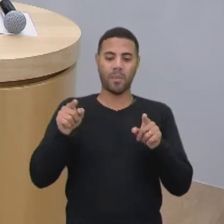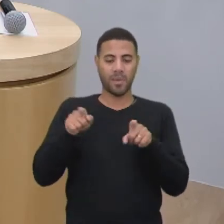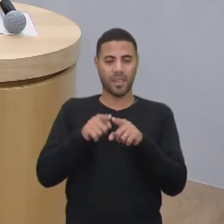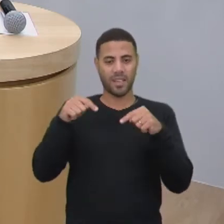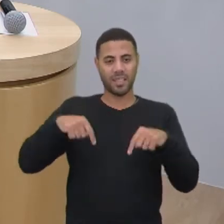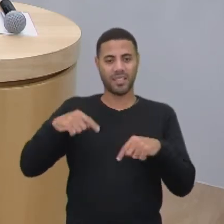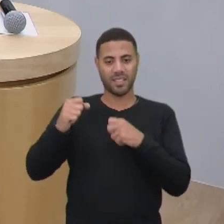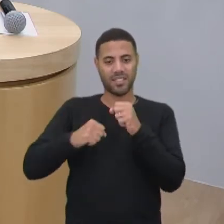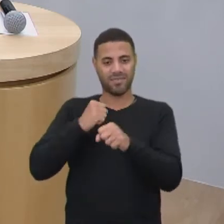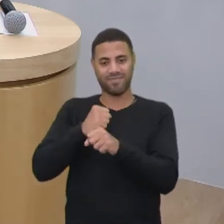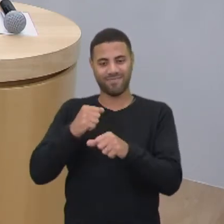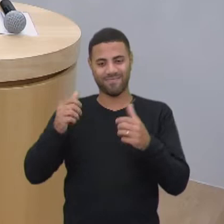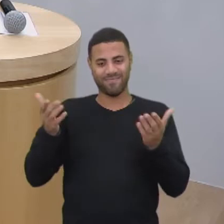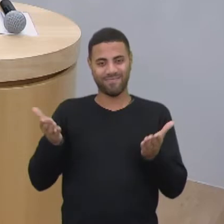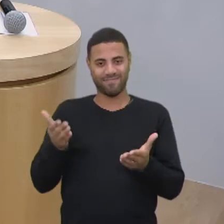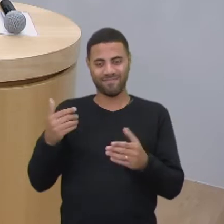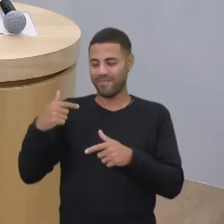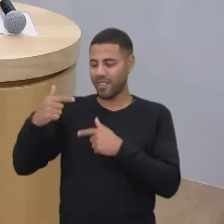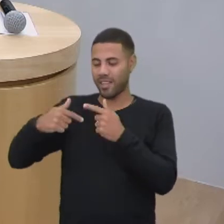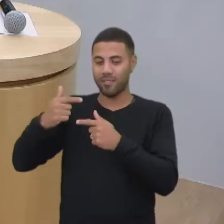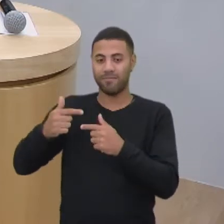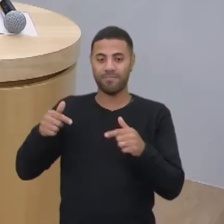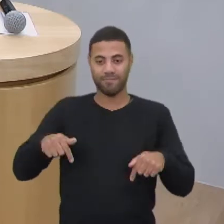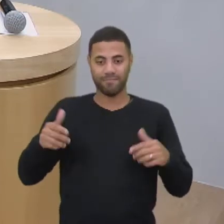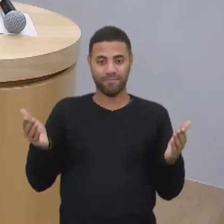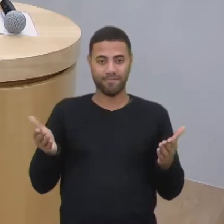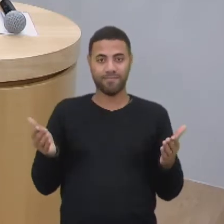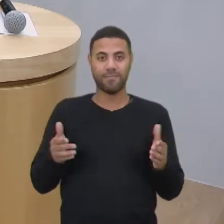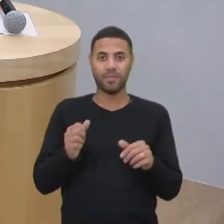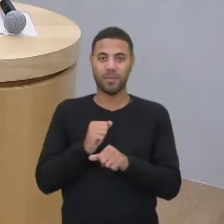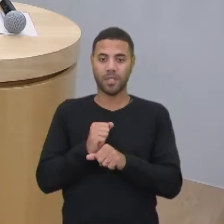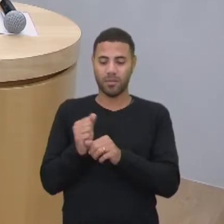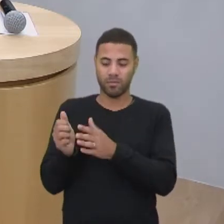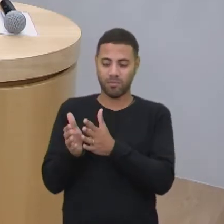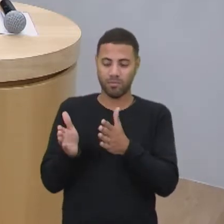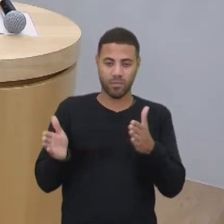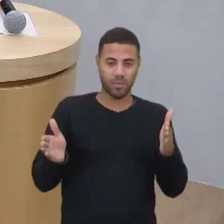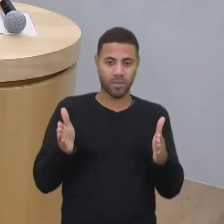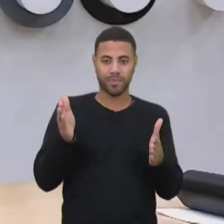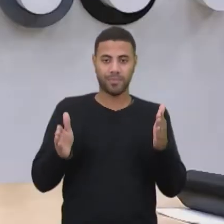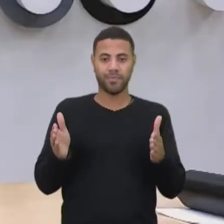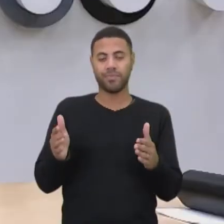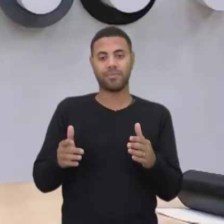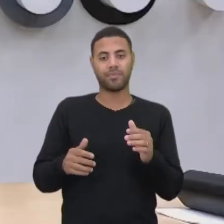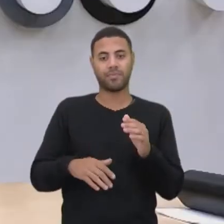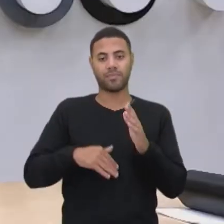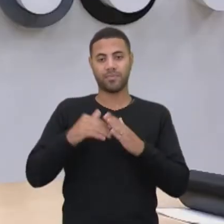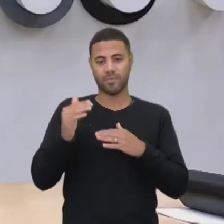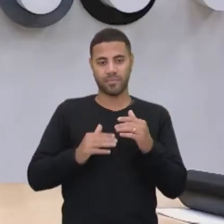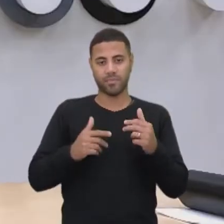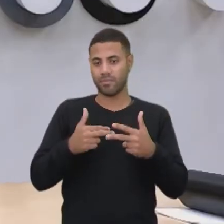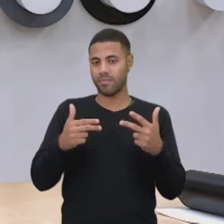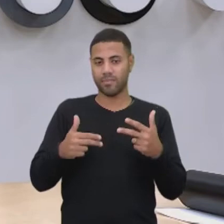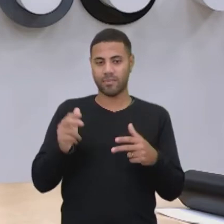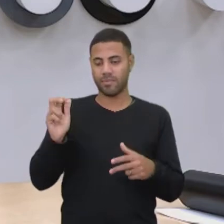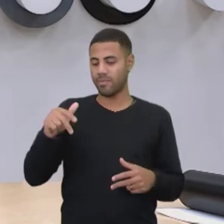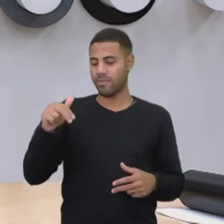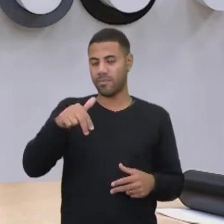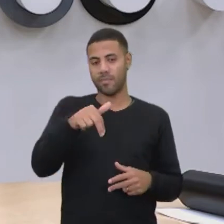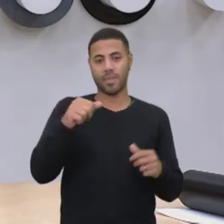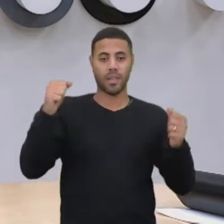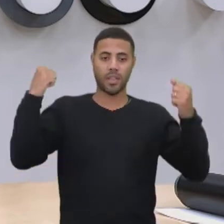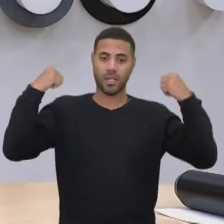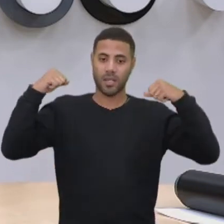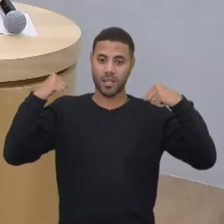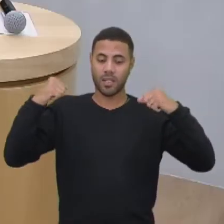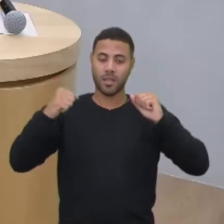dessa geração. E ele fica lá te esperando, Então, que nem você falou, você pode fazer enquanto você está fazendo um outro fazer Ou